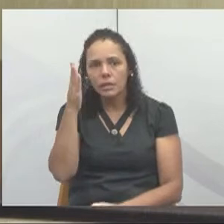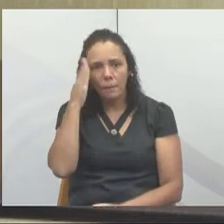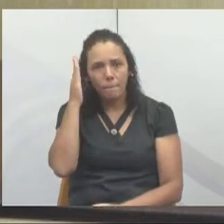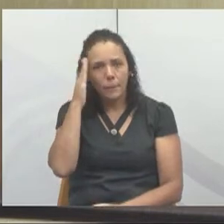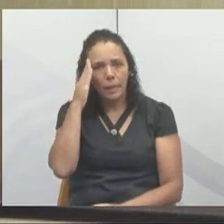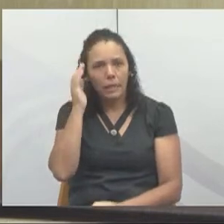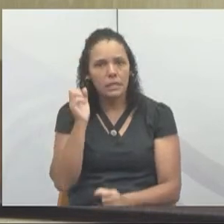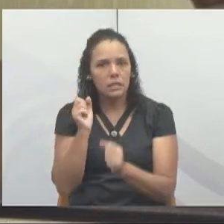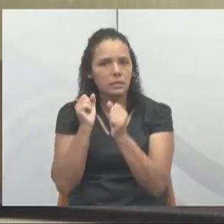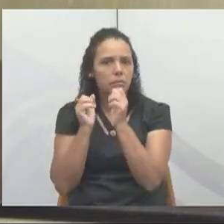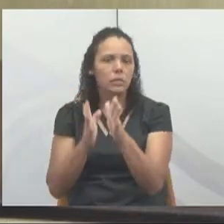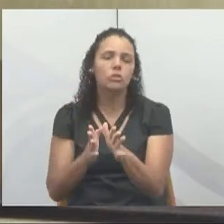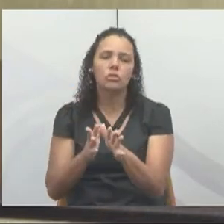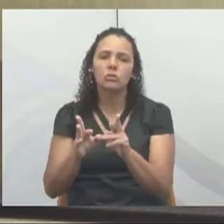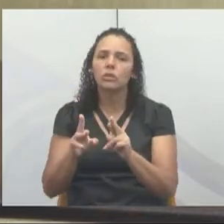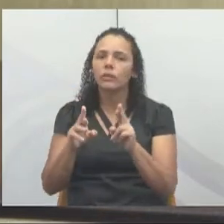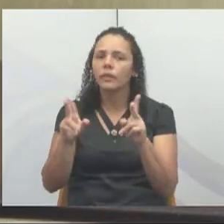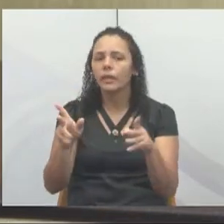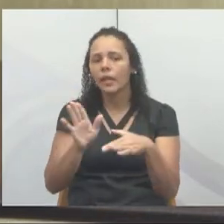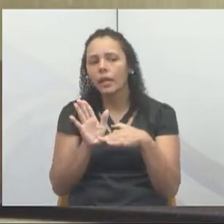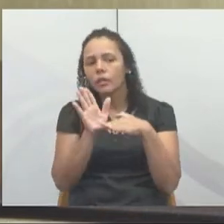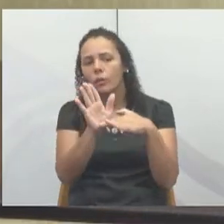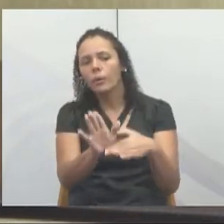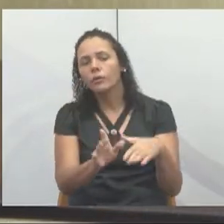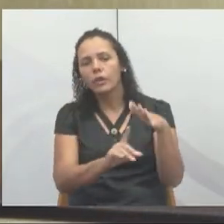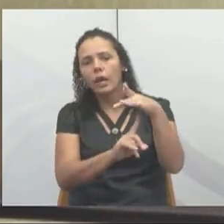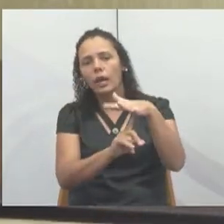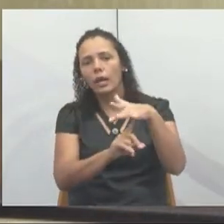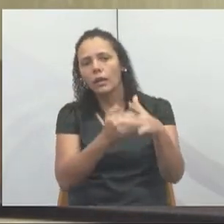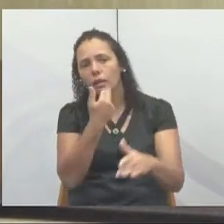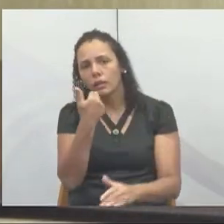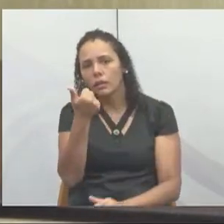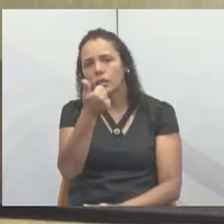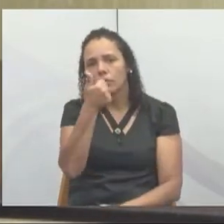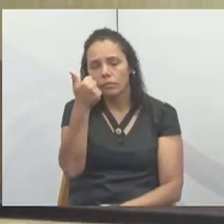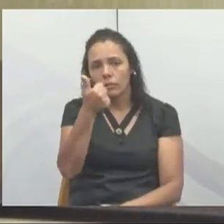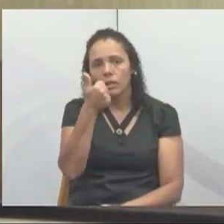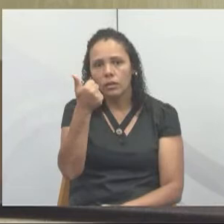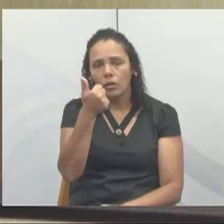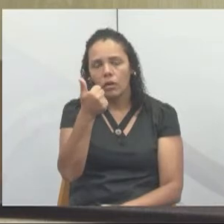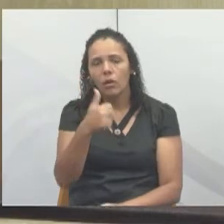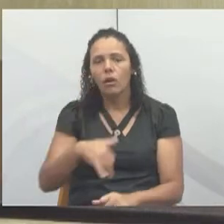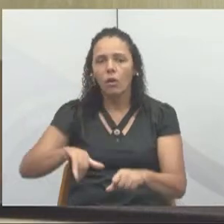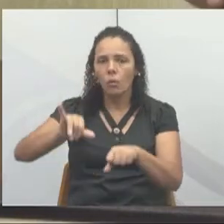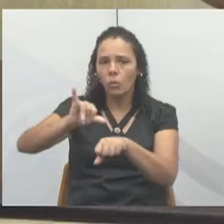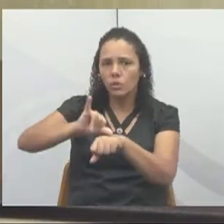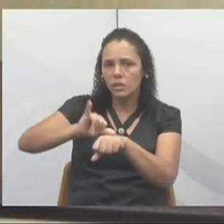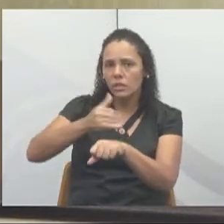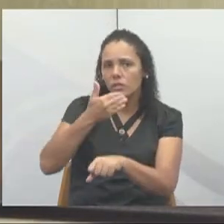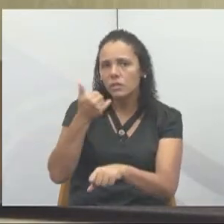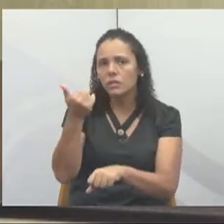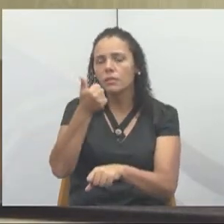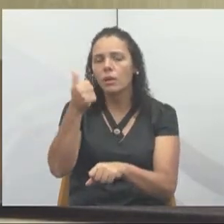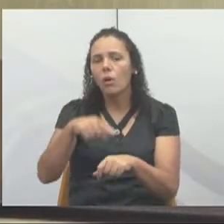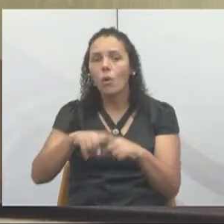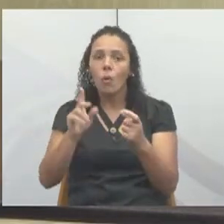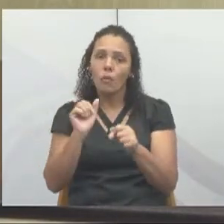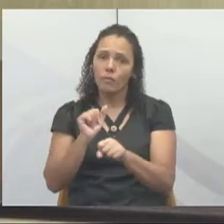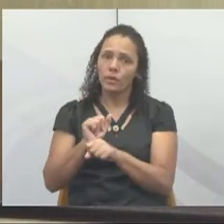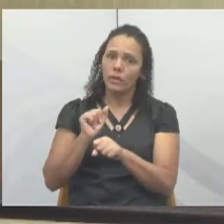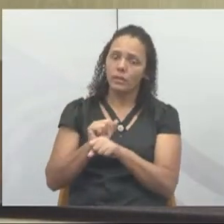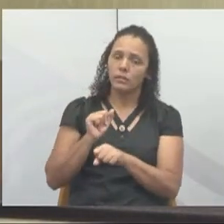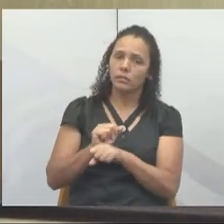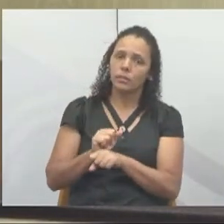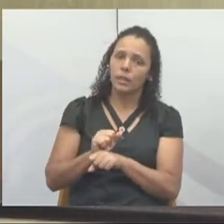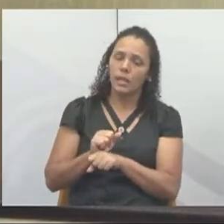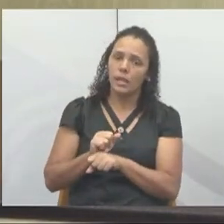uma atitude de dar uma melhorada na Praça Conde Frontin, dar uma melhorada no centro da cidade, ou vão esperar a